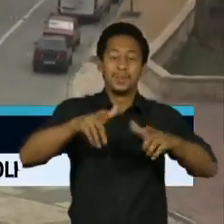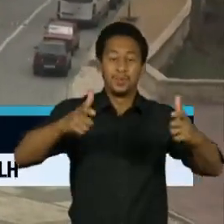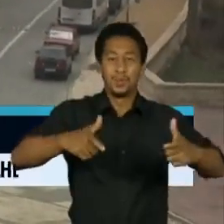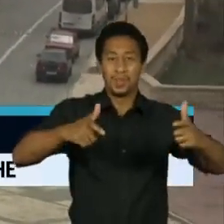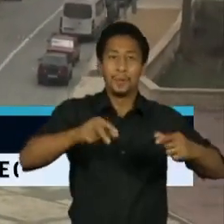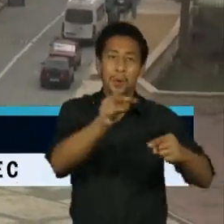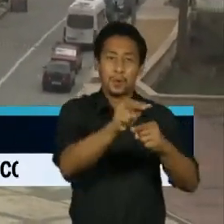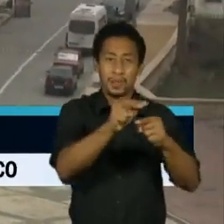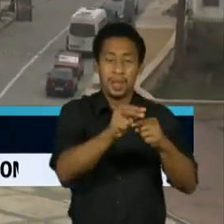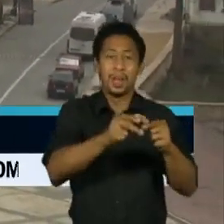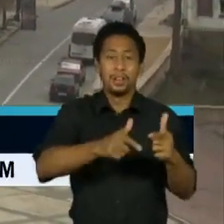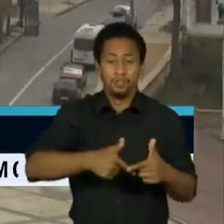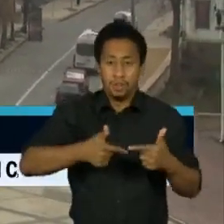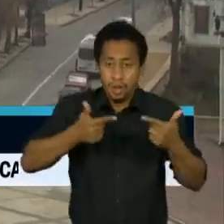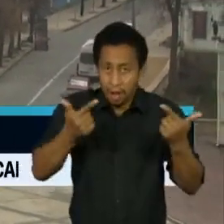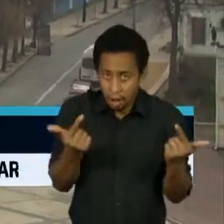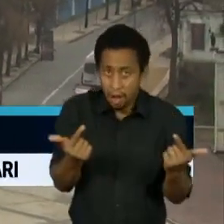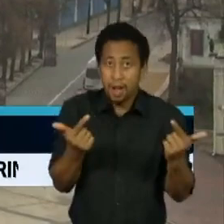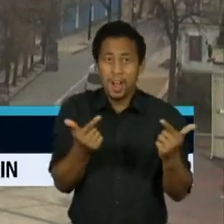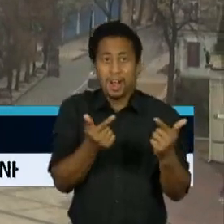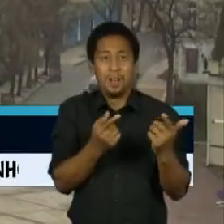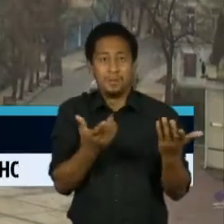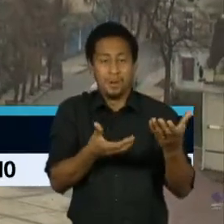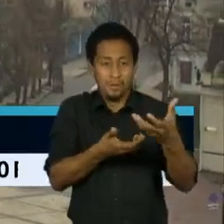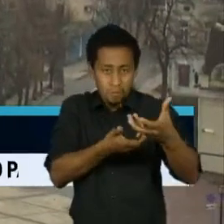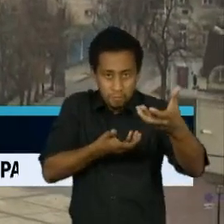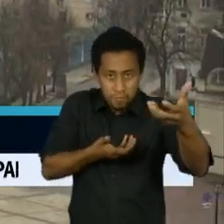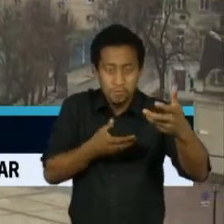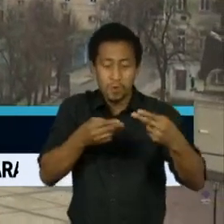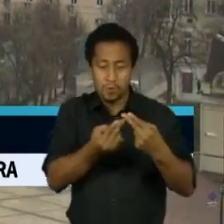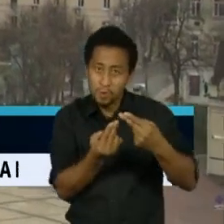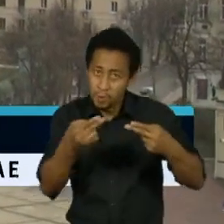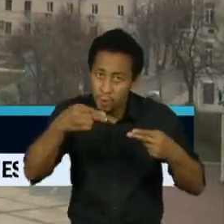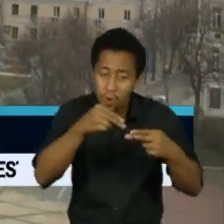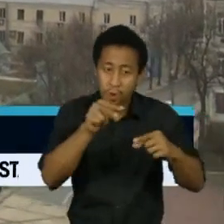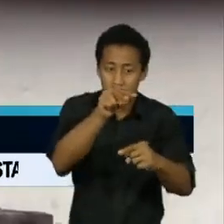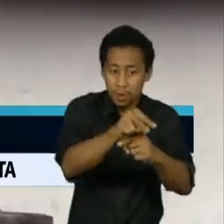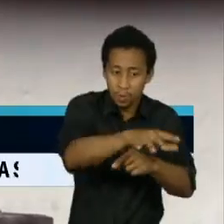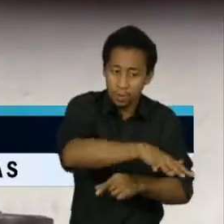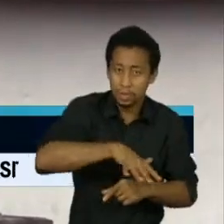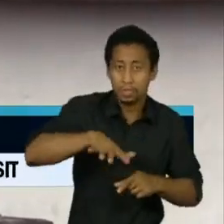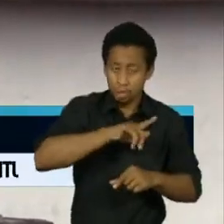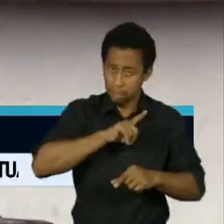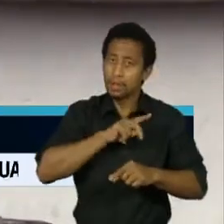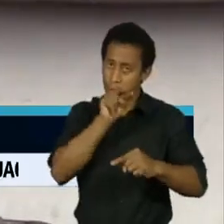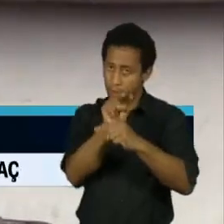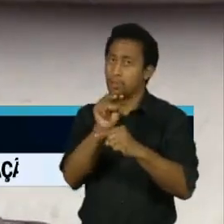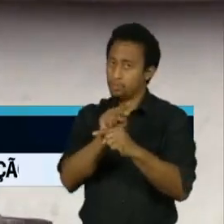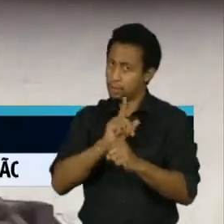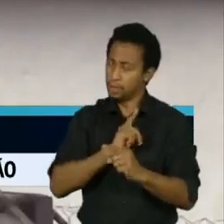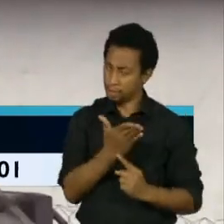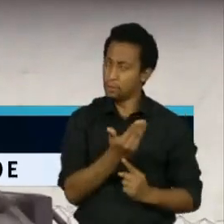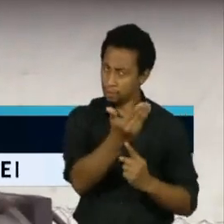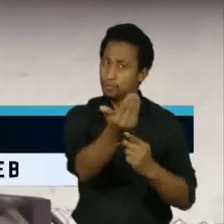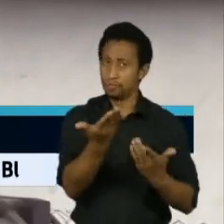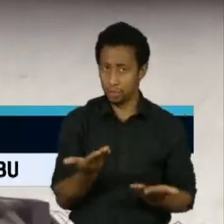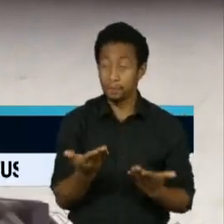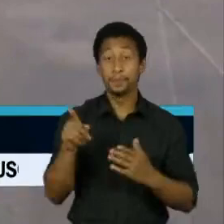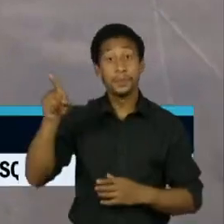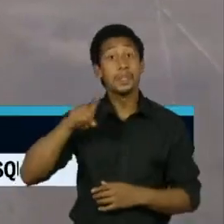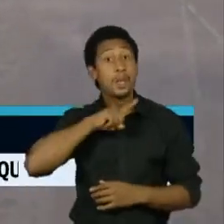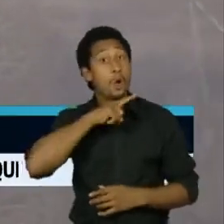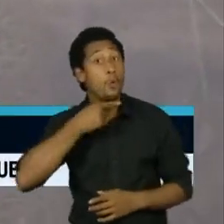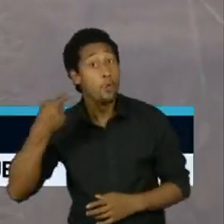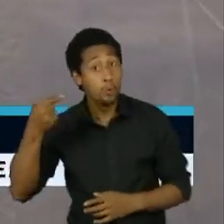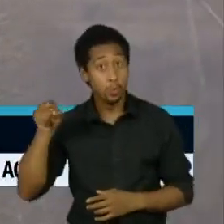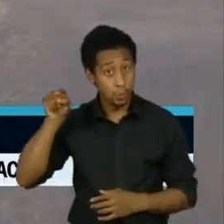munição, armamento, ou aquelas grandes localidades e cidades onde se pretende guarnecer. E por parte da Rússia, a gente vê o emprego